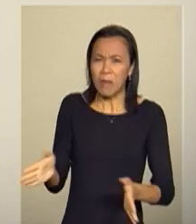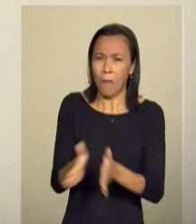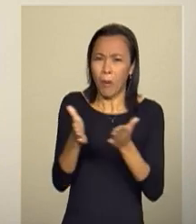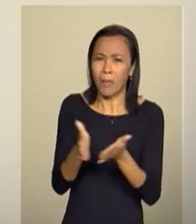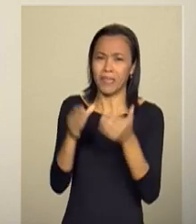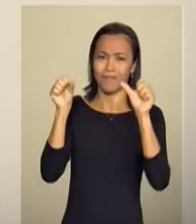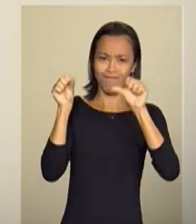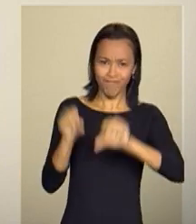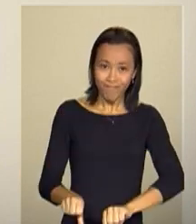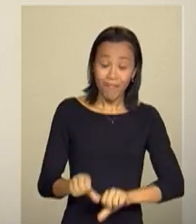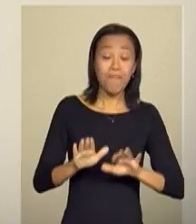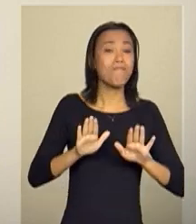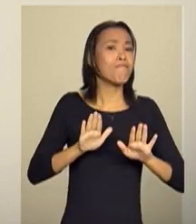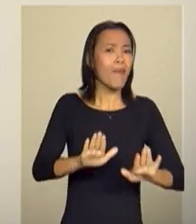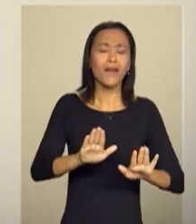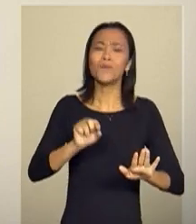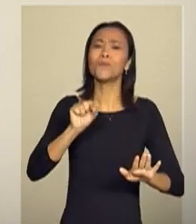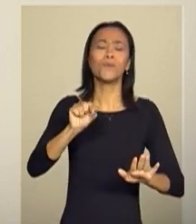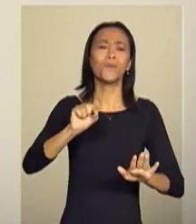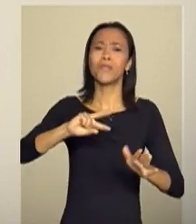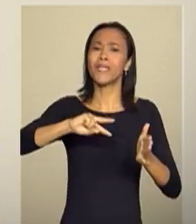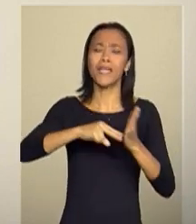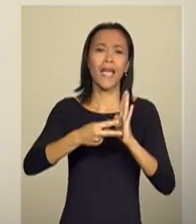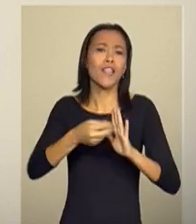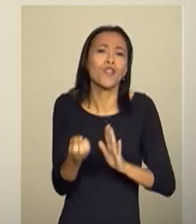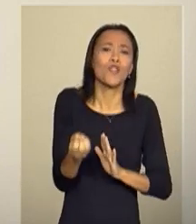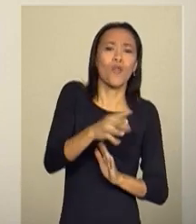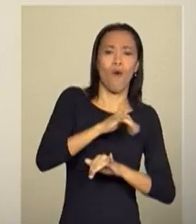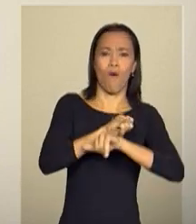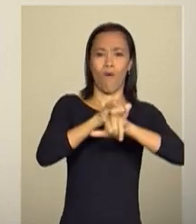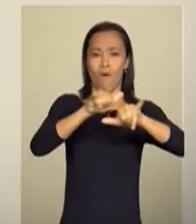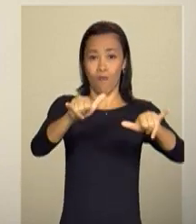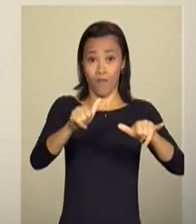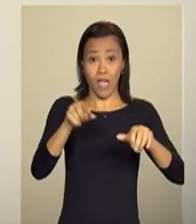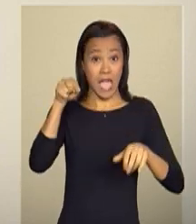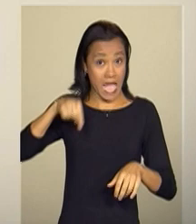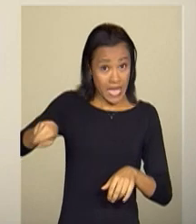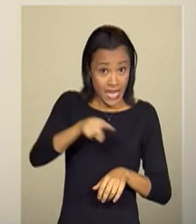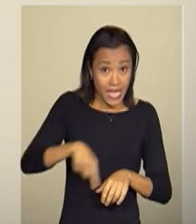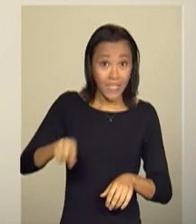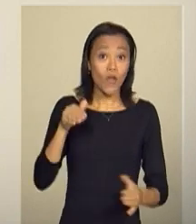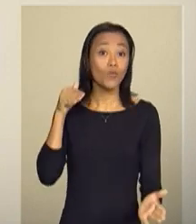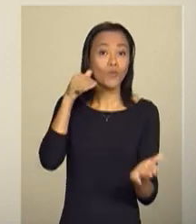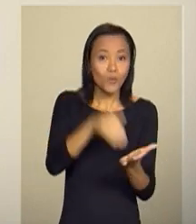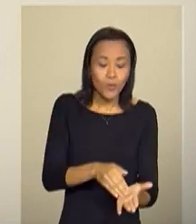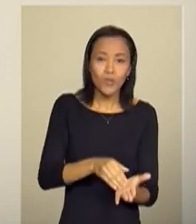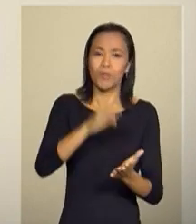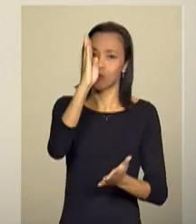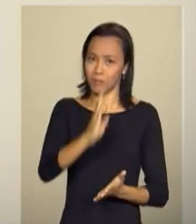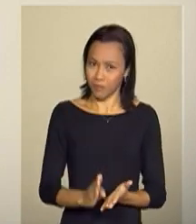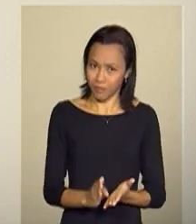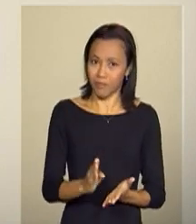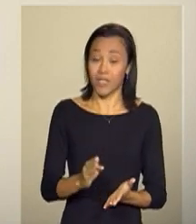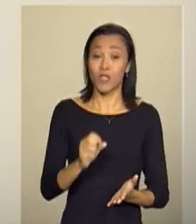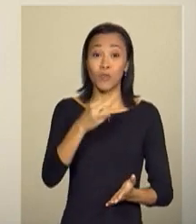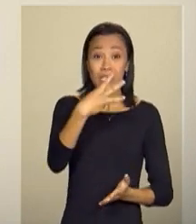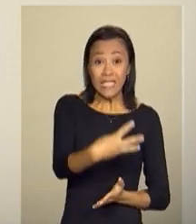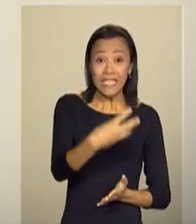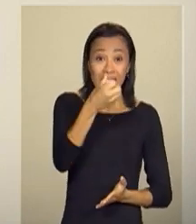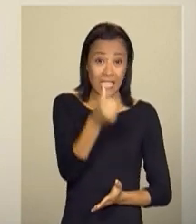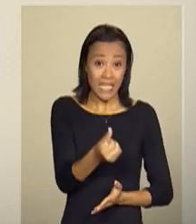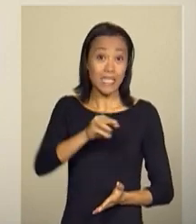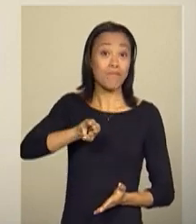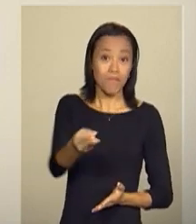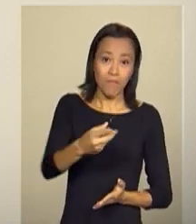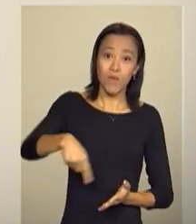pobreza mas o que que é a notícia nova Luciano é que eles são os últimos brasileiros dos 36